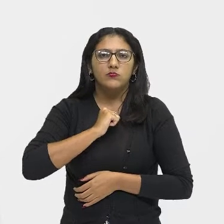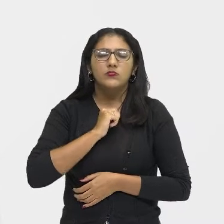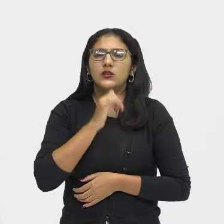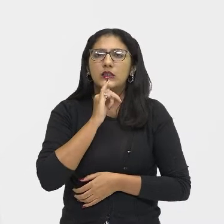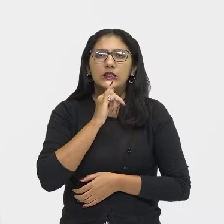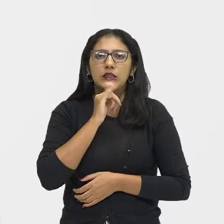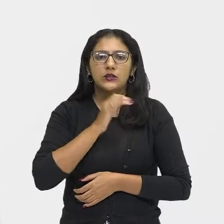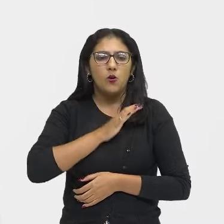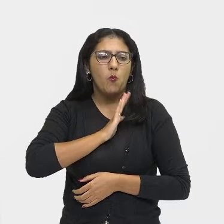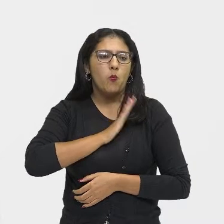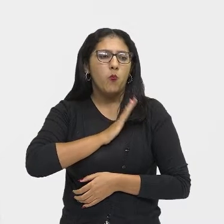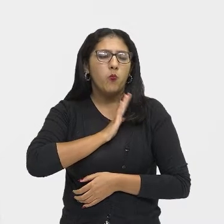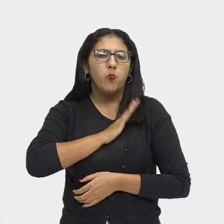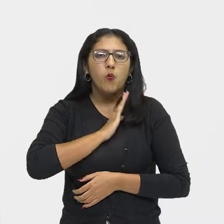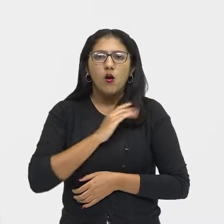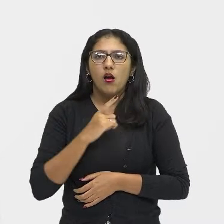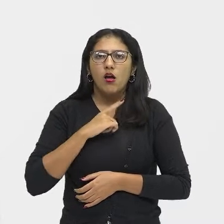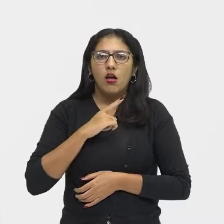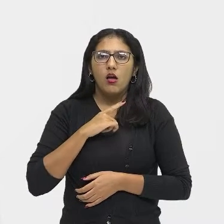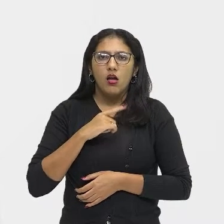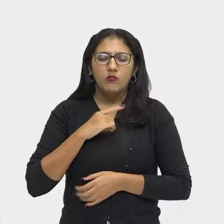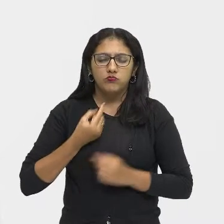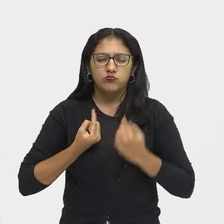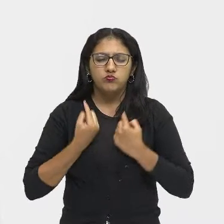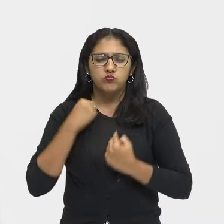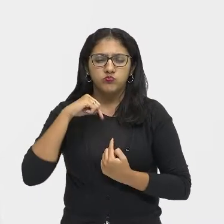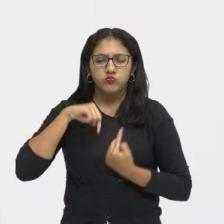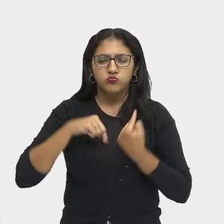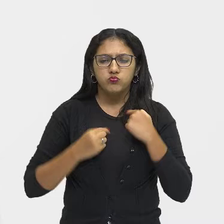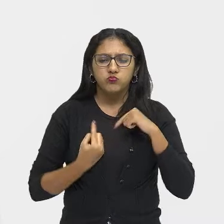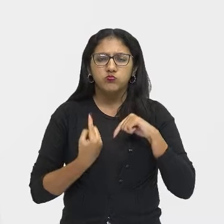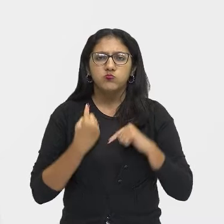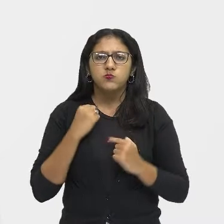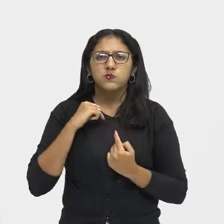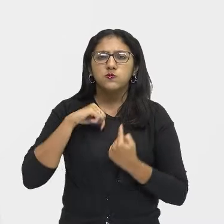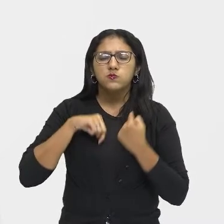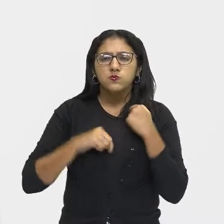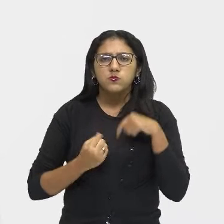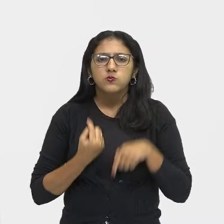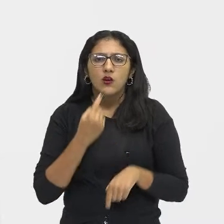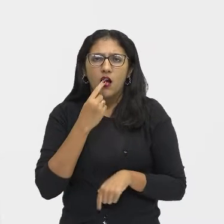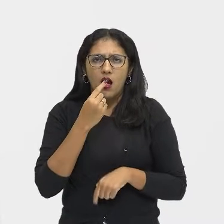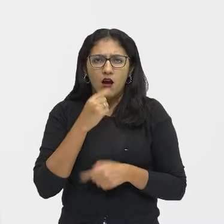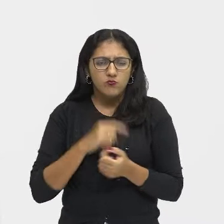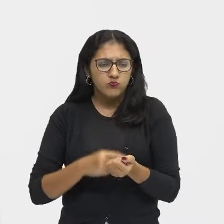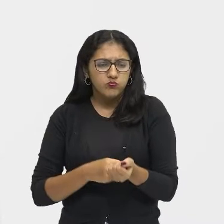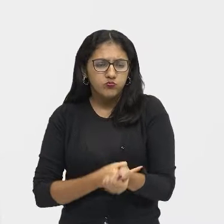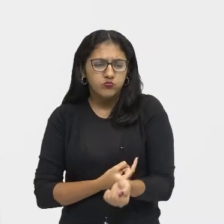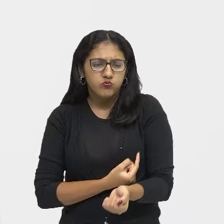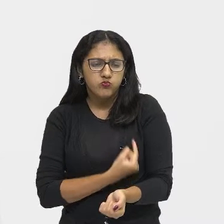nosso coração bombeia de um lado e bombeia do outro, ele está ali realizando